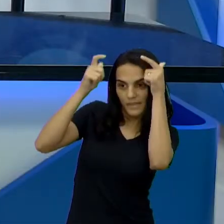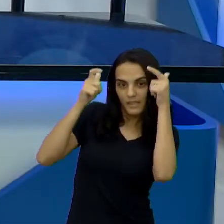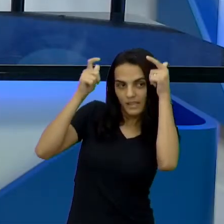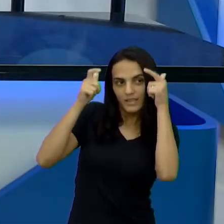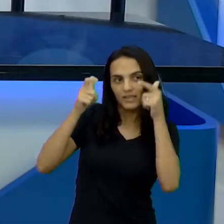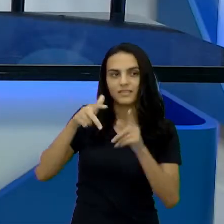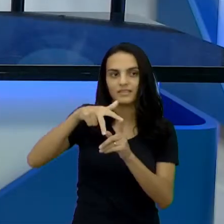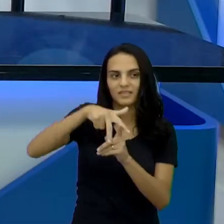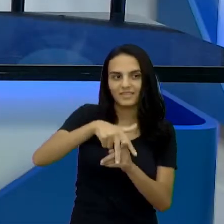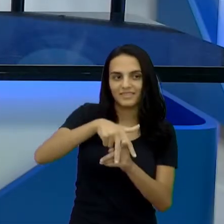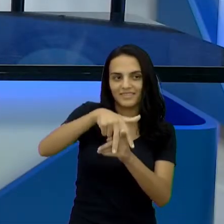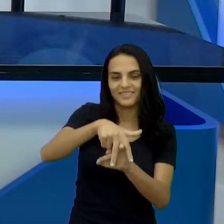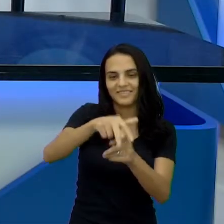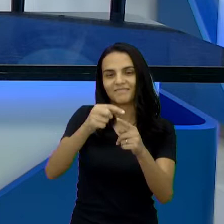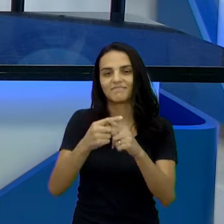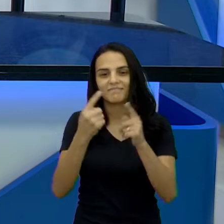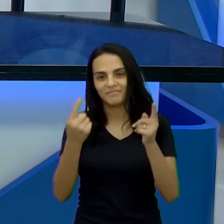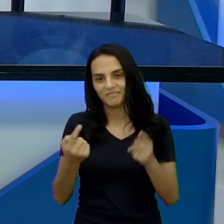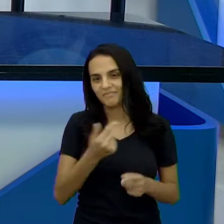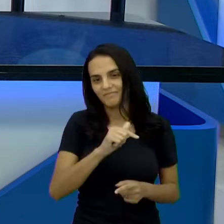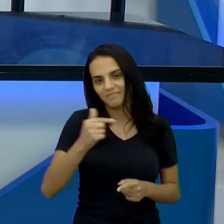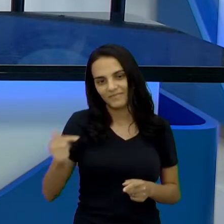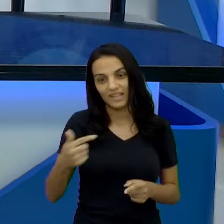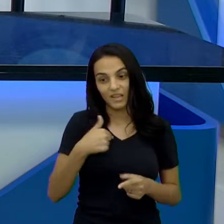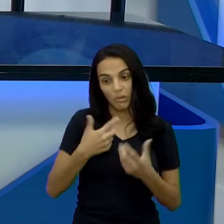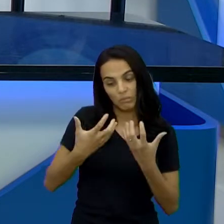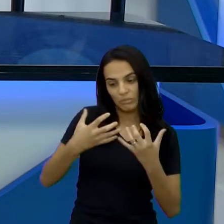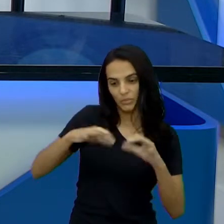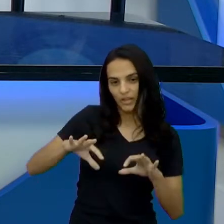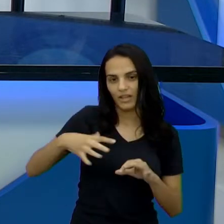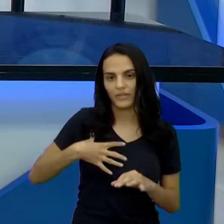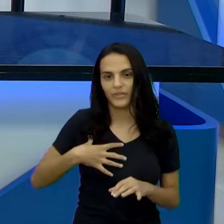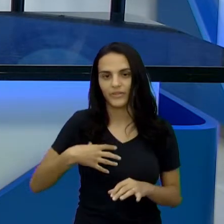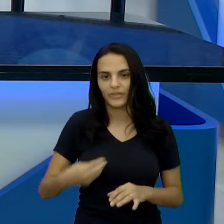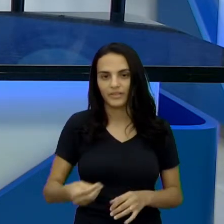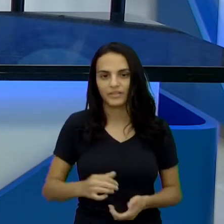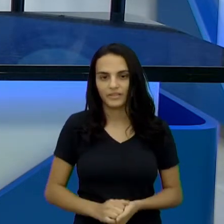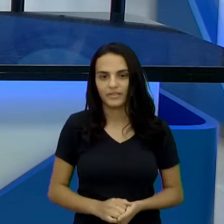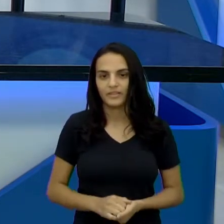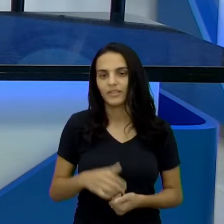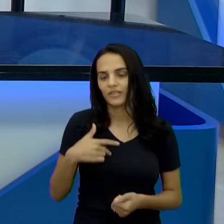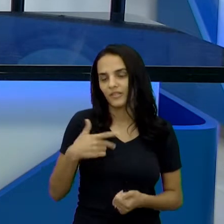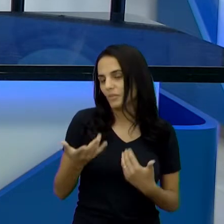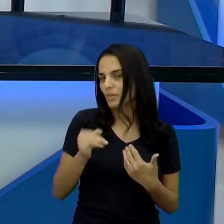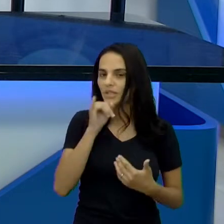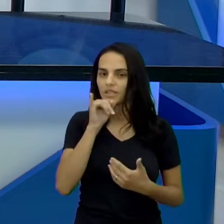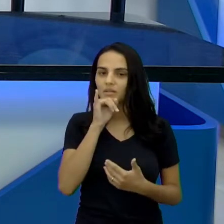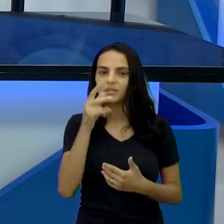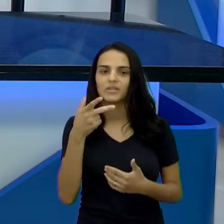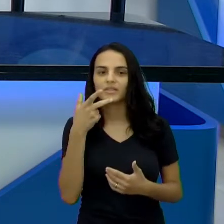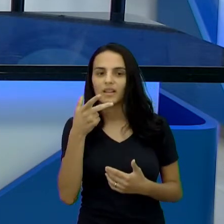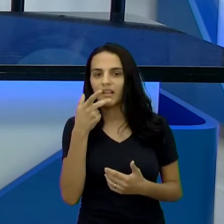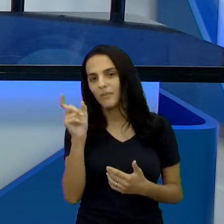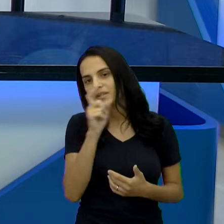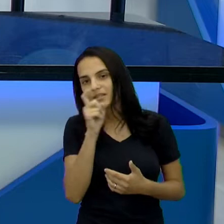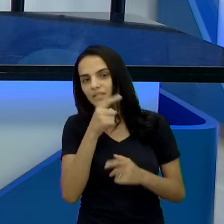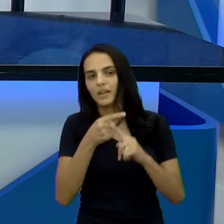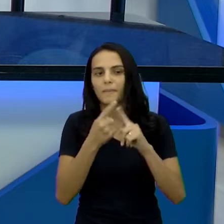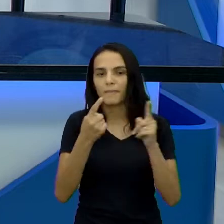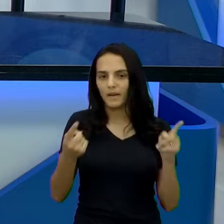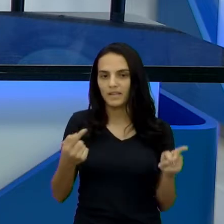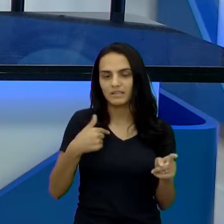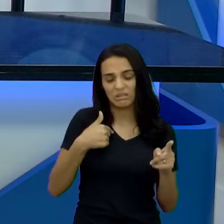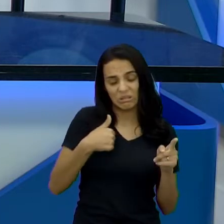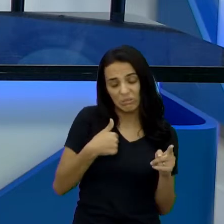branco? Mas eu já não tenho isso, por exemplo. Não pretendo ter filhos, né? Aquela história, eu não vou cuspir pra cima, né? Porque cai no olho, mas não é um plano que eu